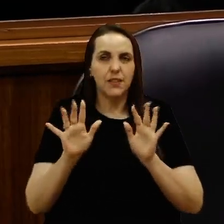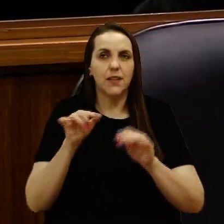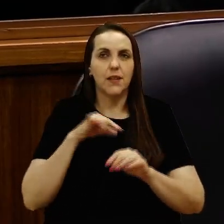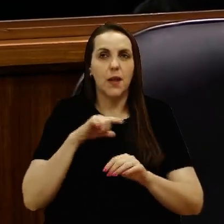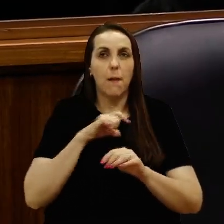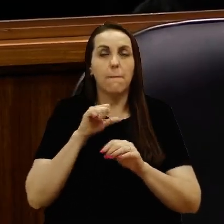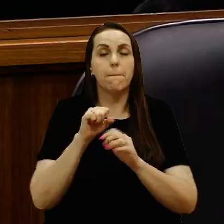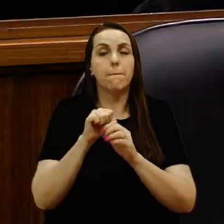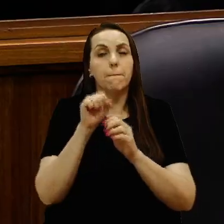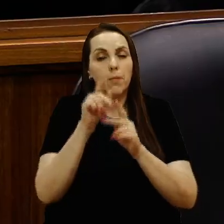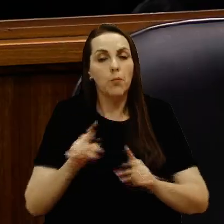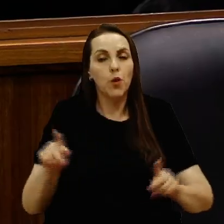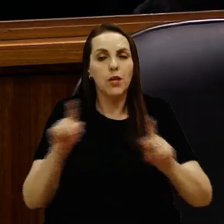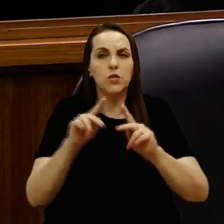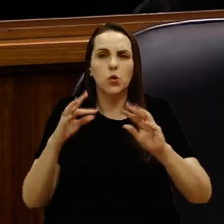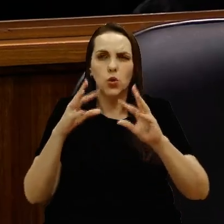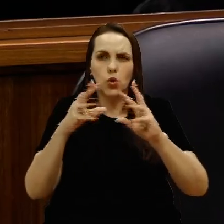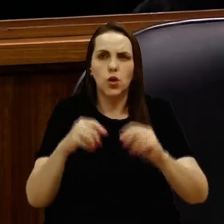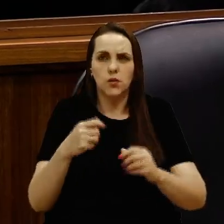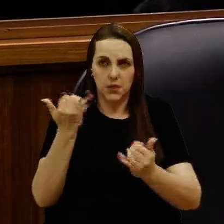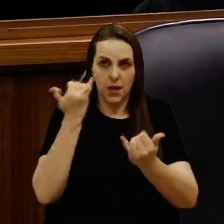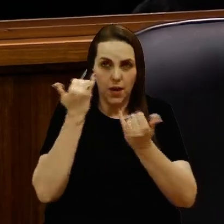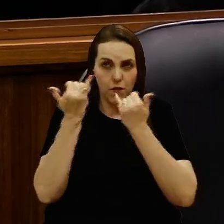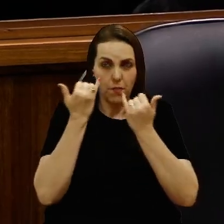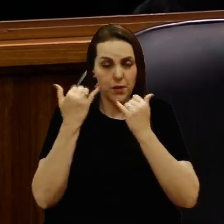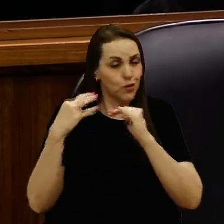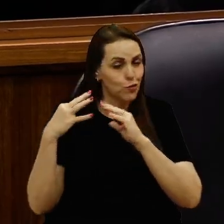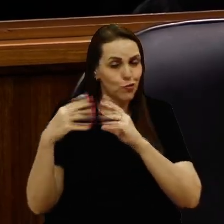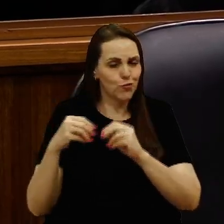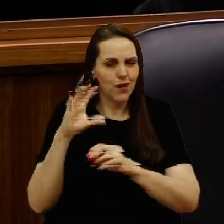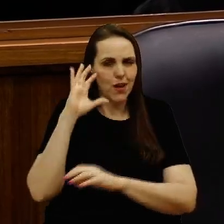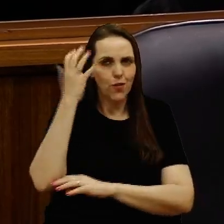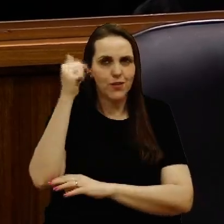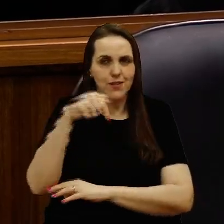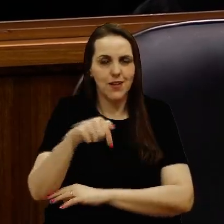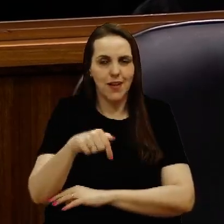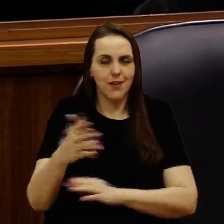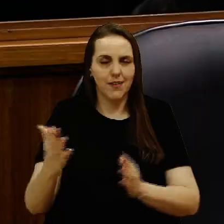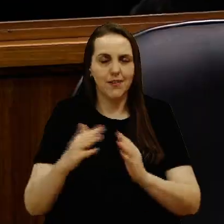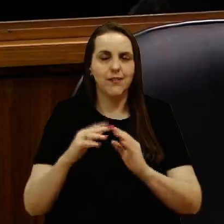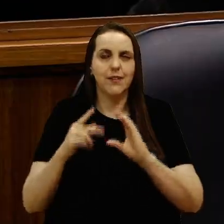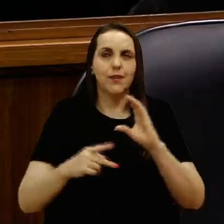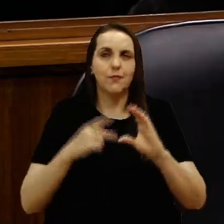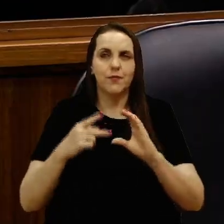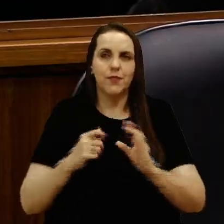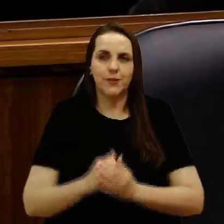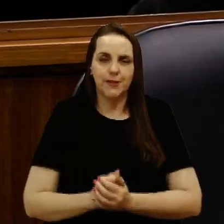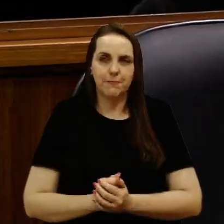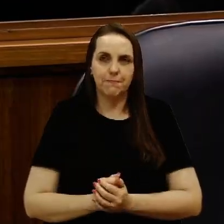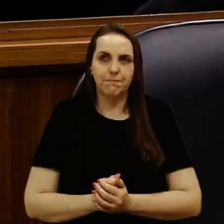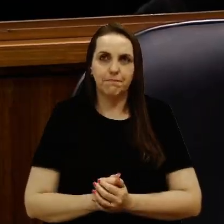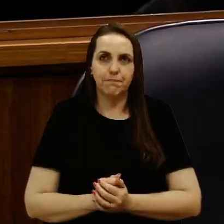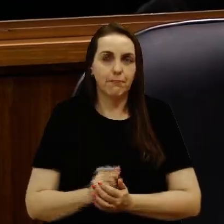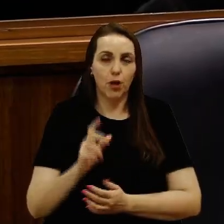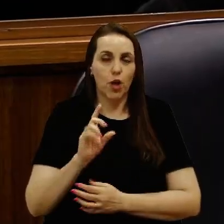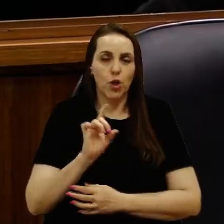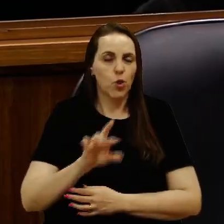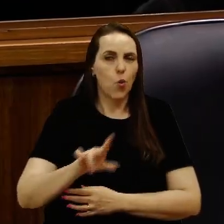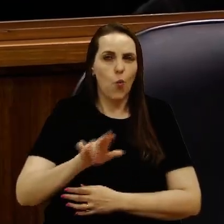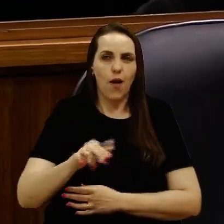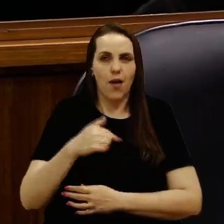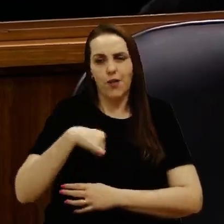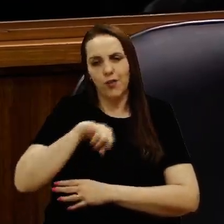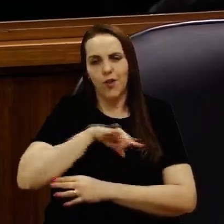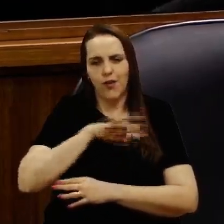que precisa estar informada sobre tudo que está acontecendo aqui dentro dessa casa. É isso. Não é que a gente ache que as pessoas